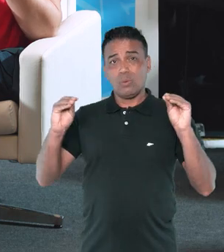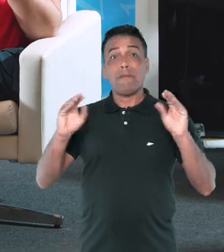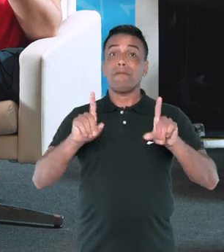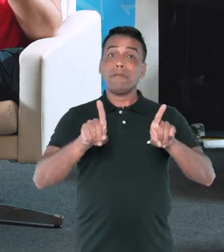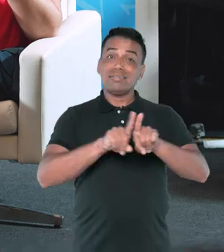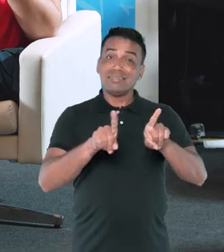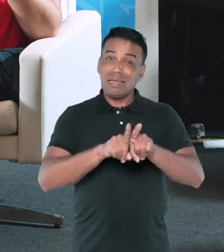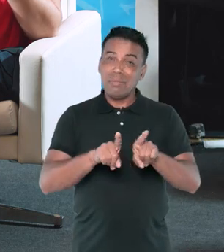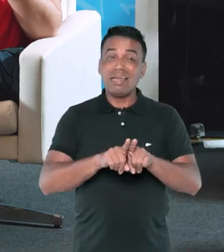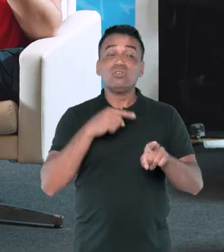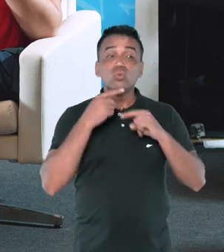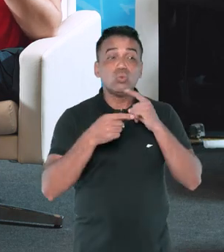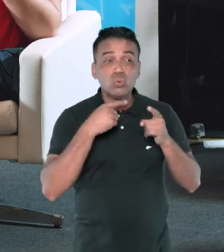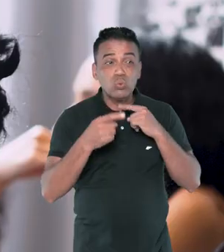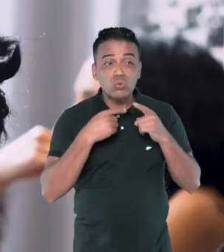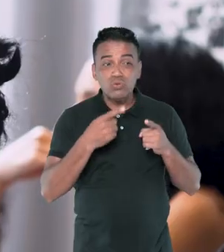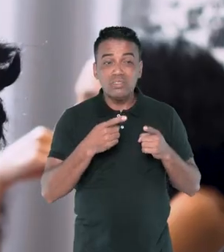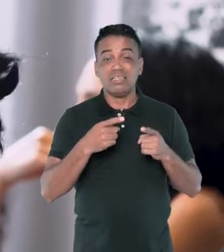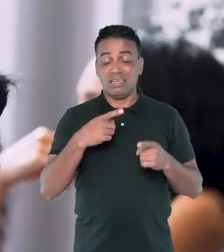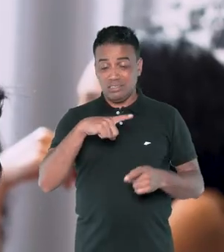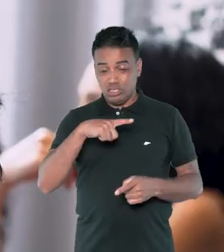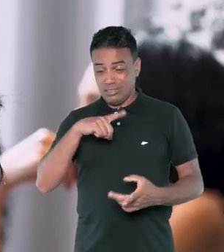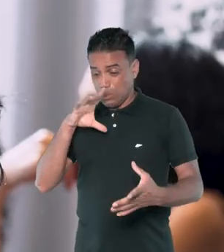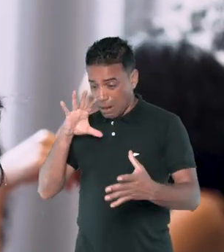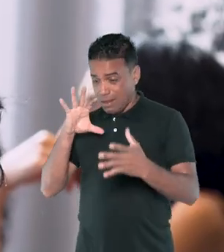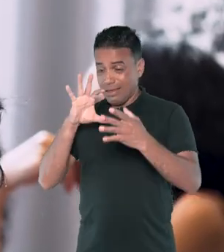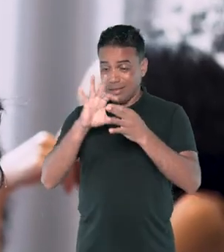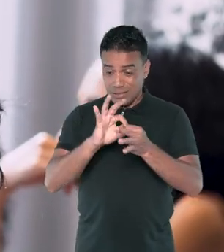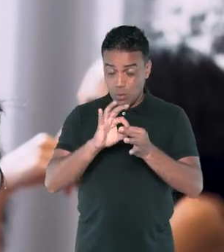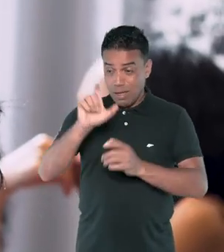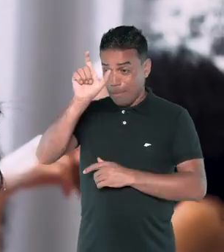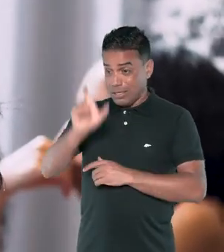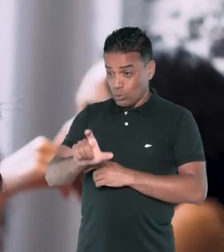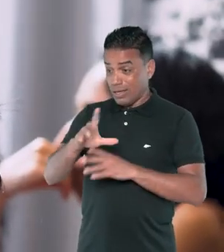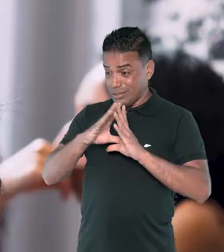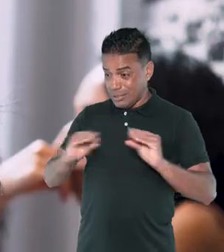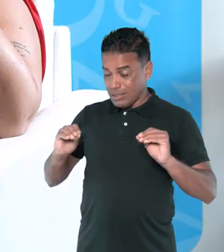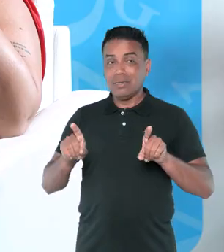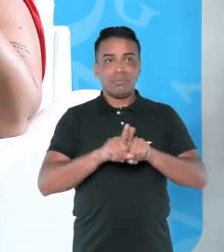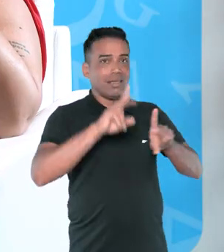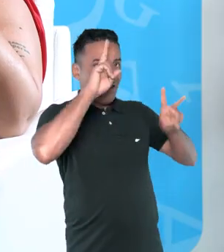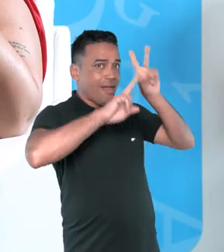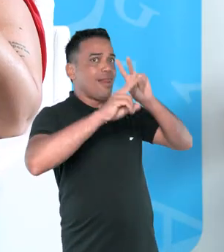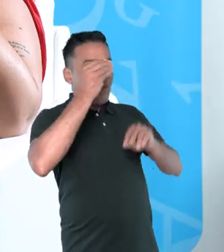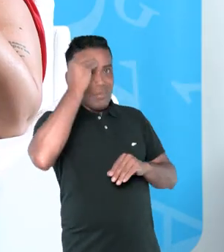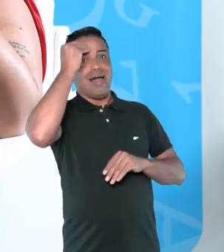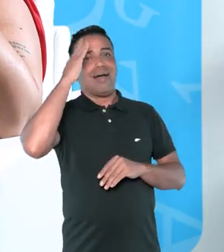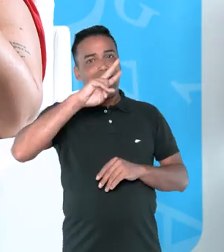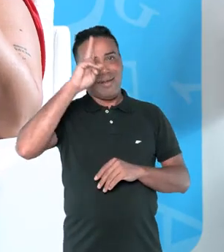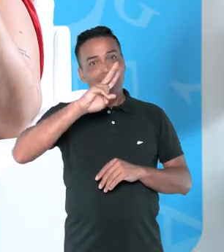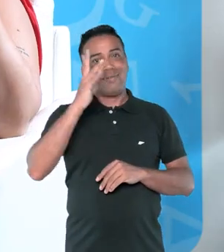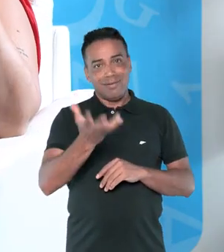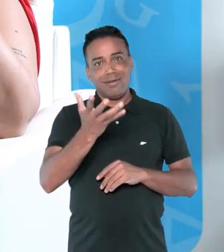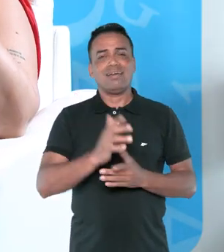tempo, parece que ela estava em dúvida, assim, que ela tinha também uma ligação, ela quer desaparecer, mas ela também quer lembrar. E eu fico pensando, às